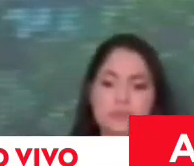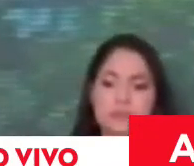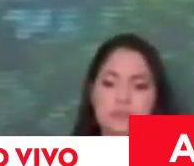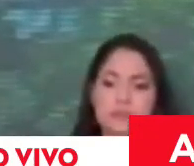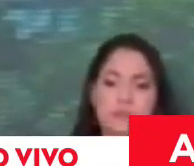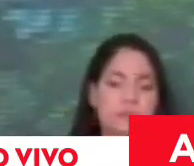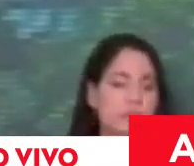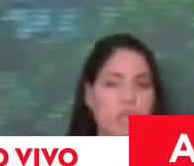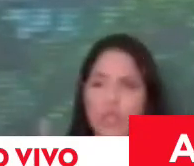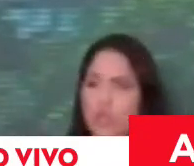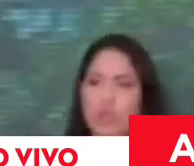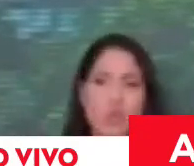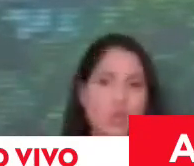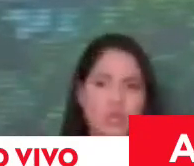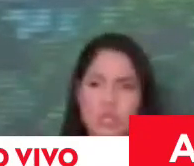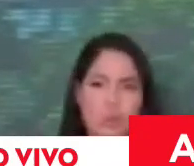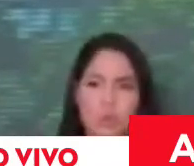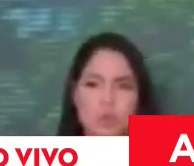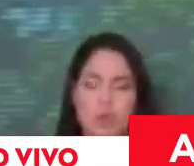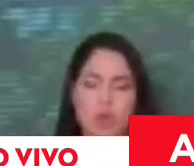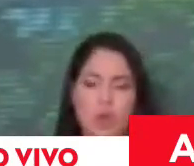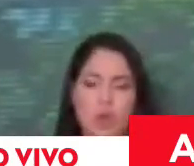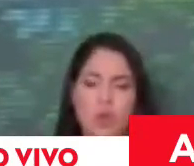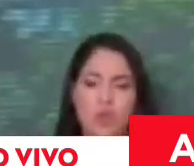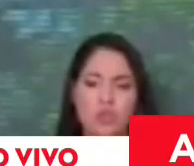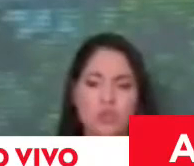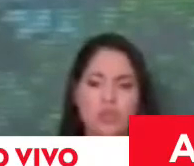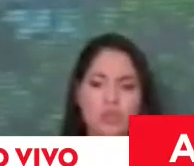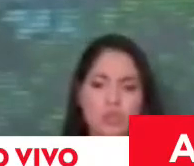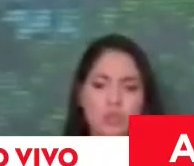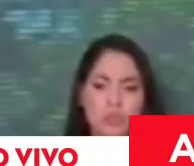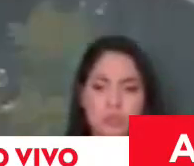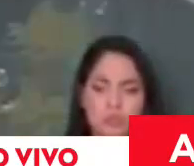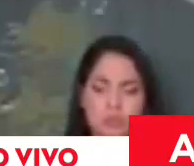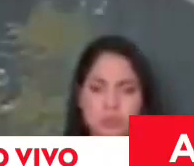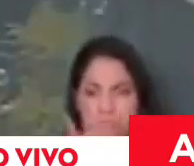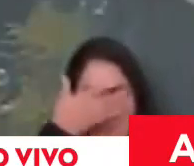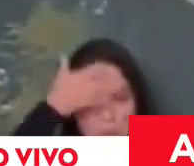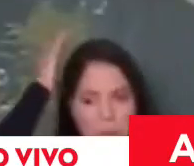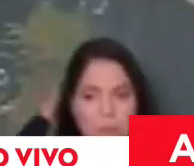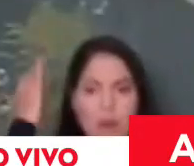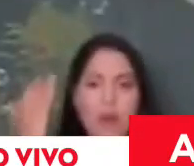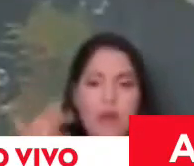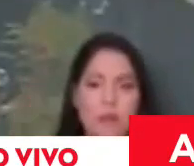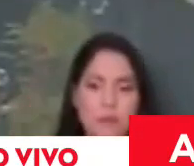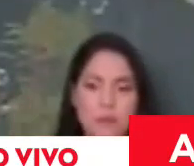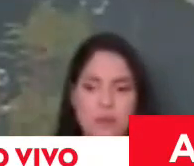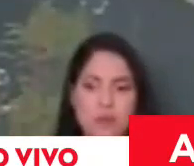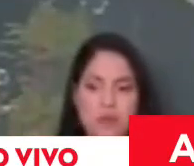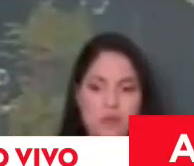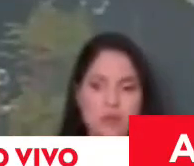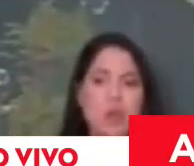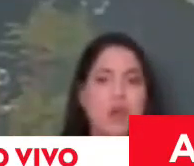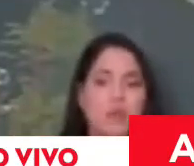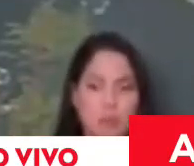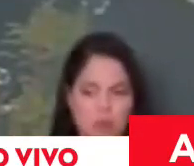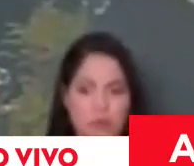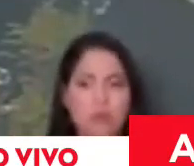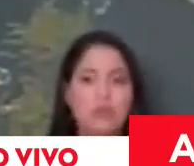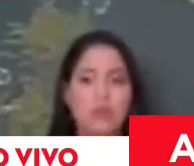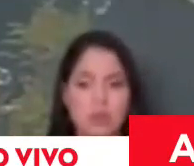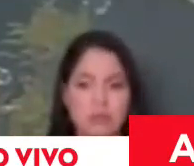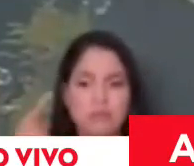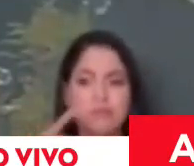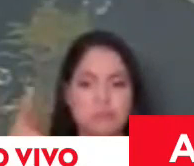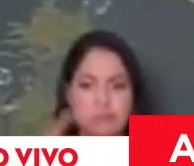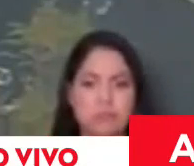Não podemos ignorar o poder político das redes sociais como o mais novo e